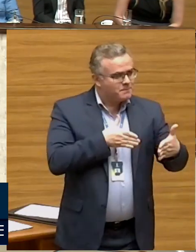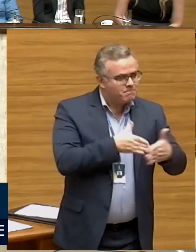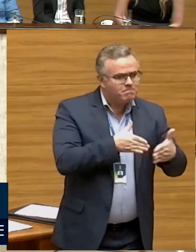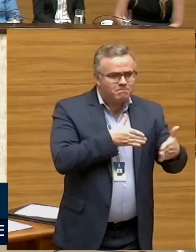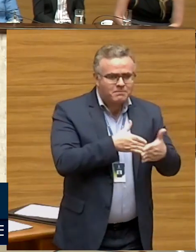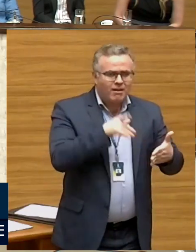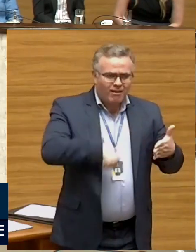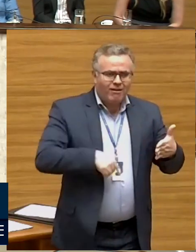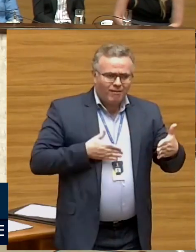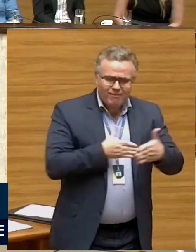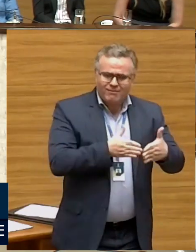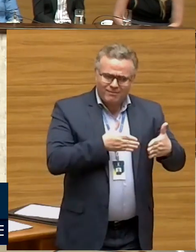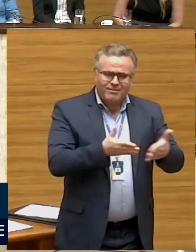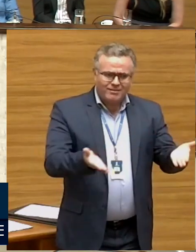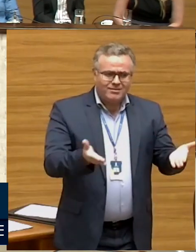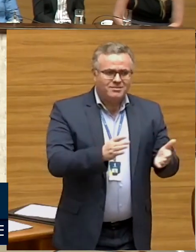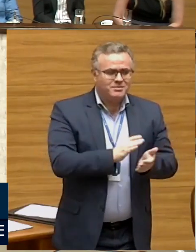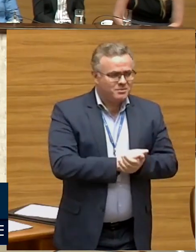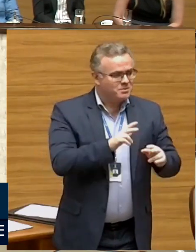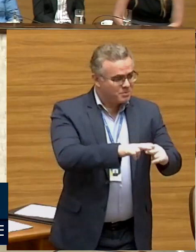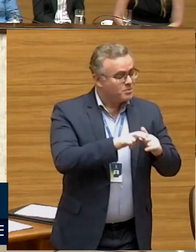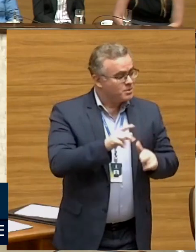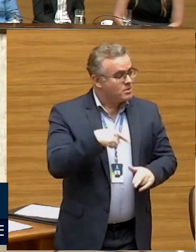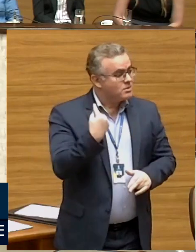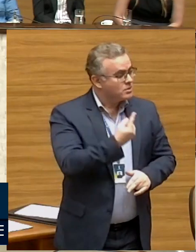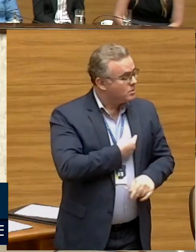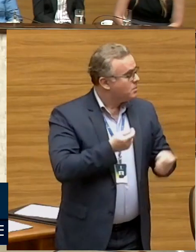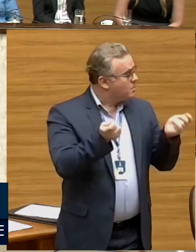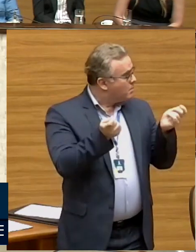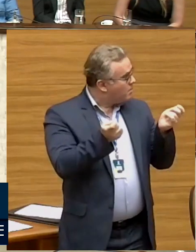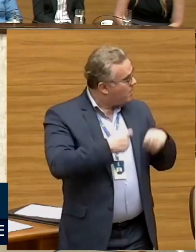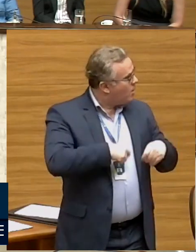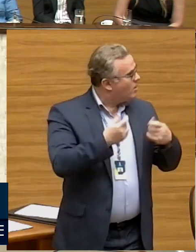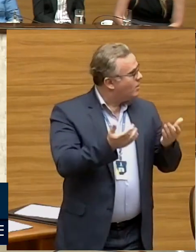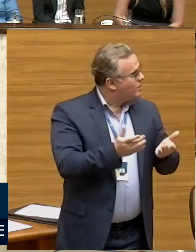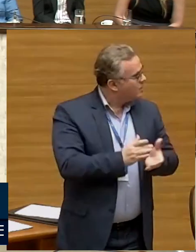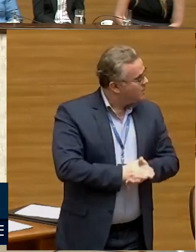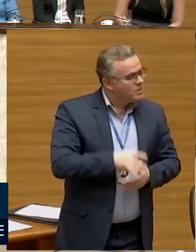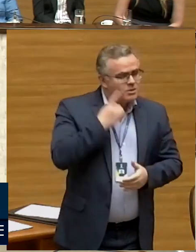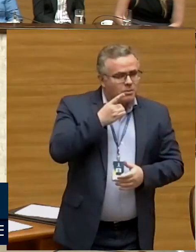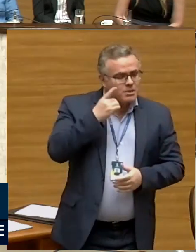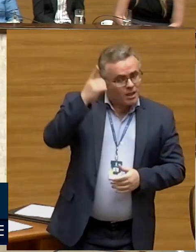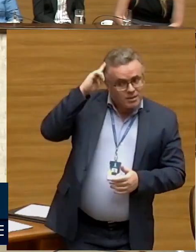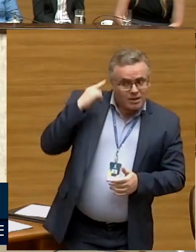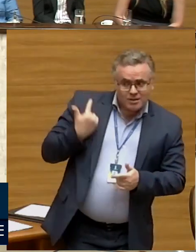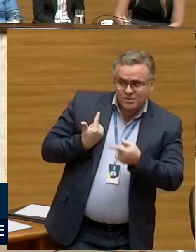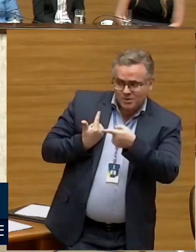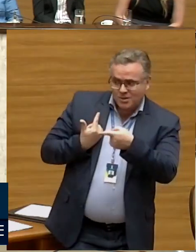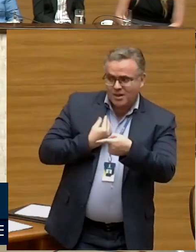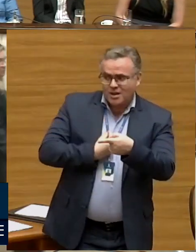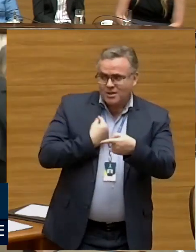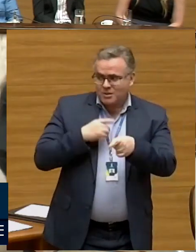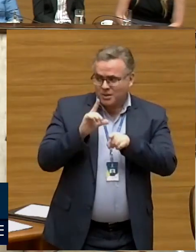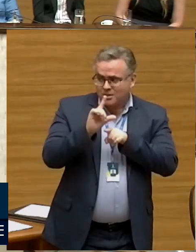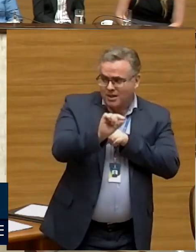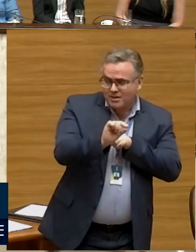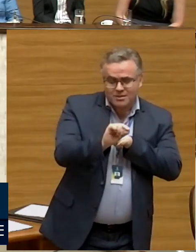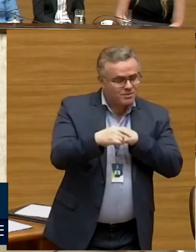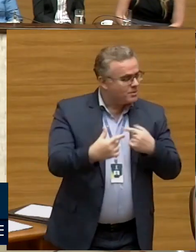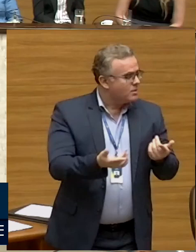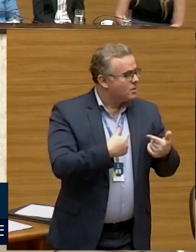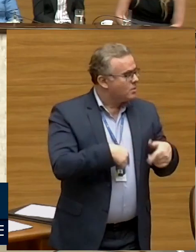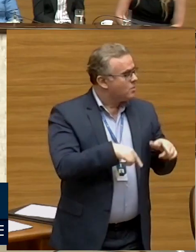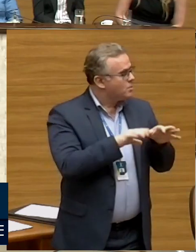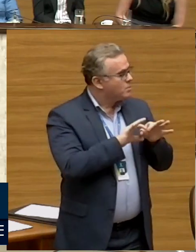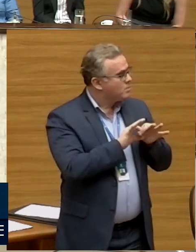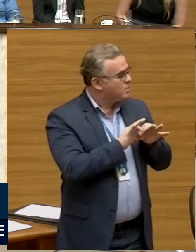direitos. Então, a questão, a gente pode conversar, a deputada Lidiane, que já está saindo daqui a pouco. Se você quiser,